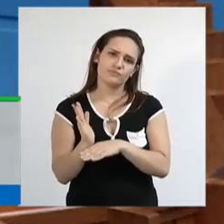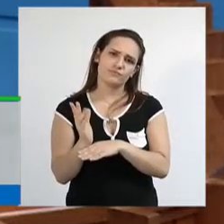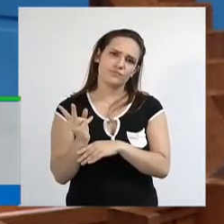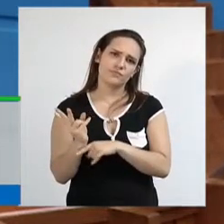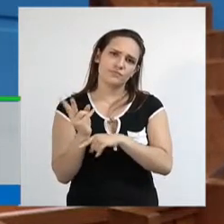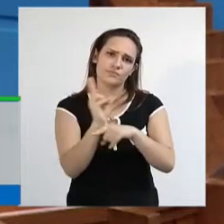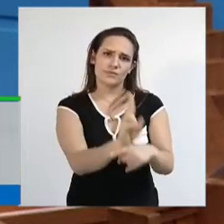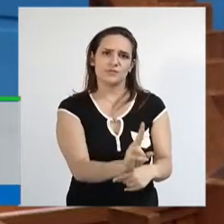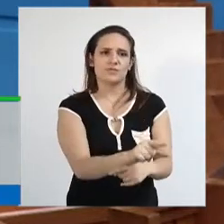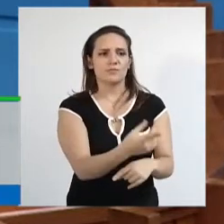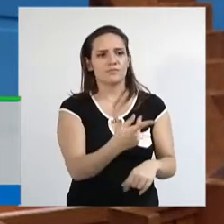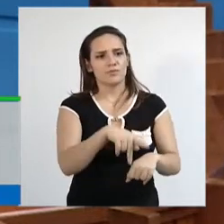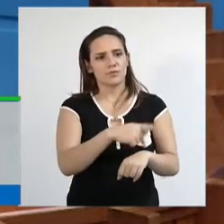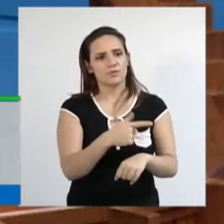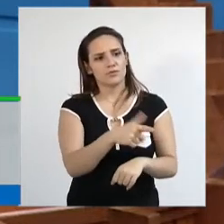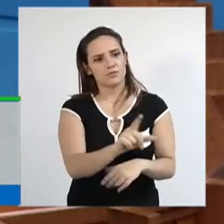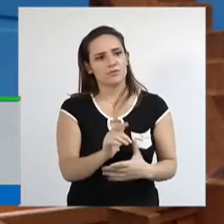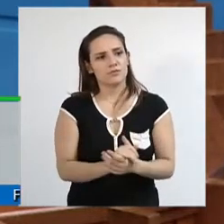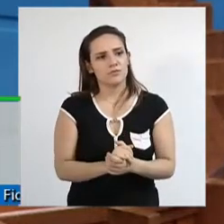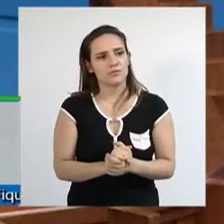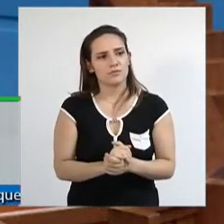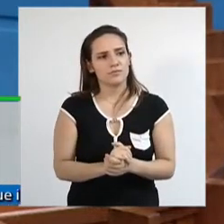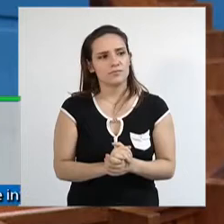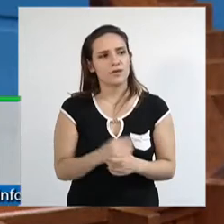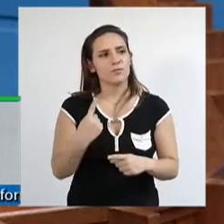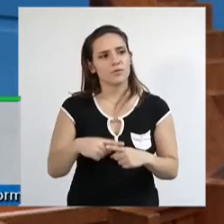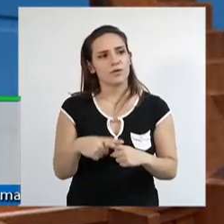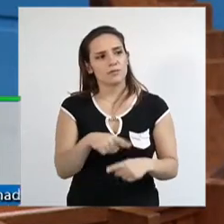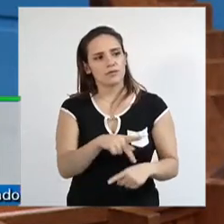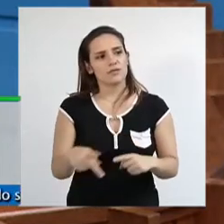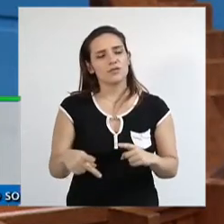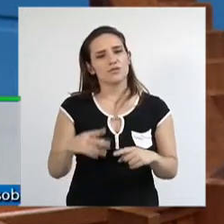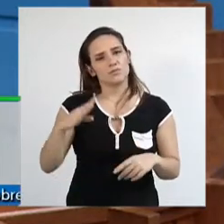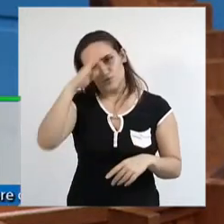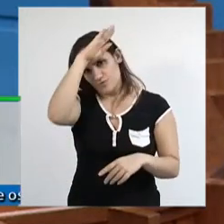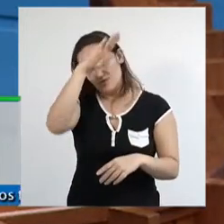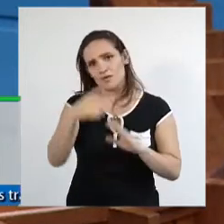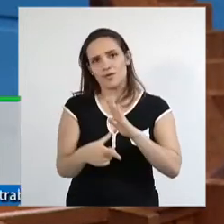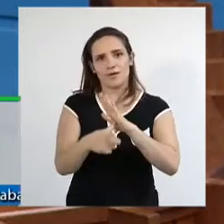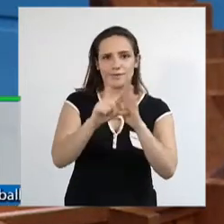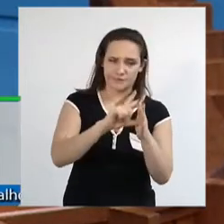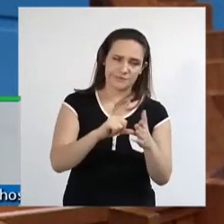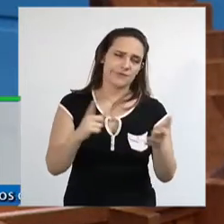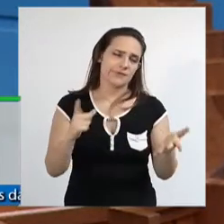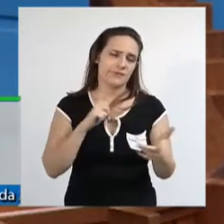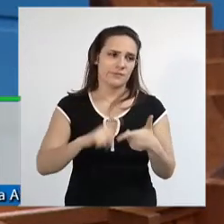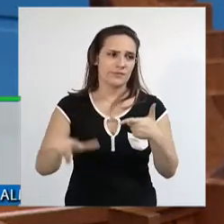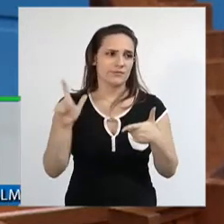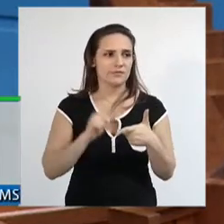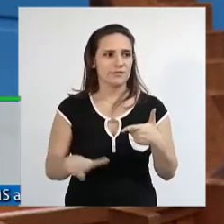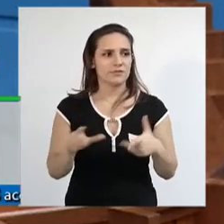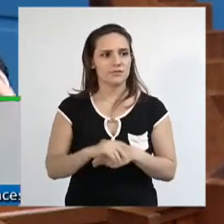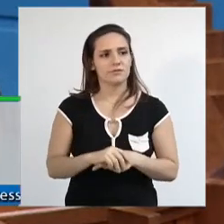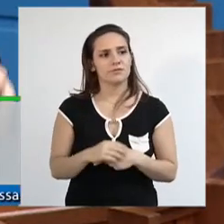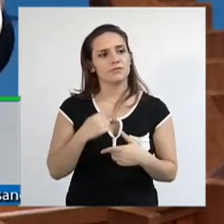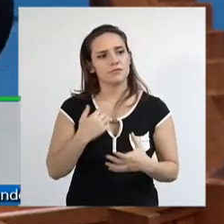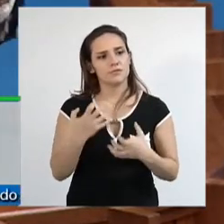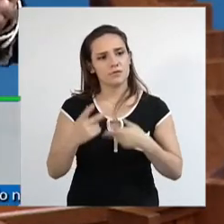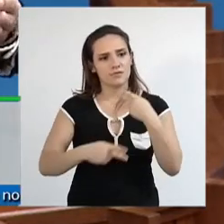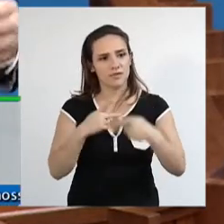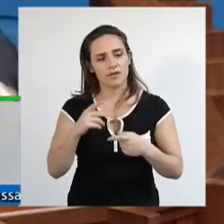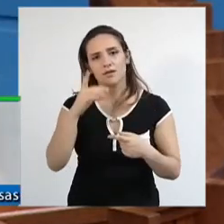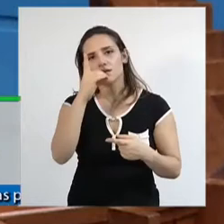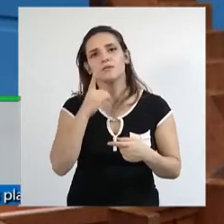antecedeu o presidente Jair Bolsonaro. Então, eu conclamo aqui, deputado Antônio